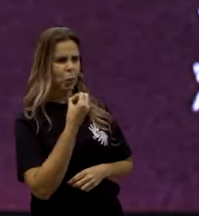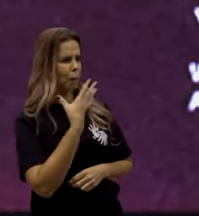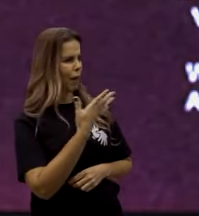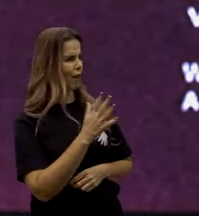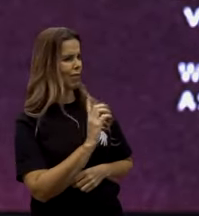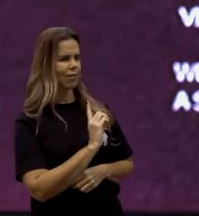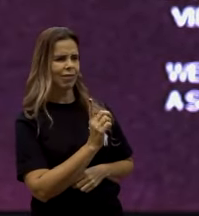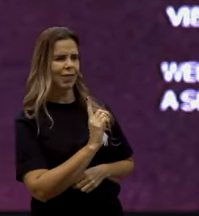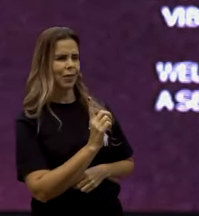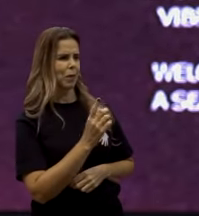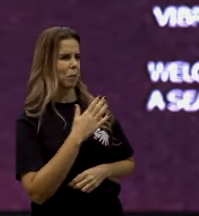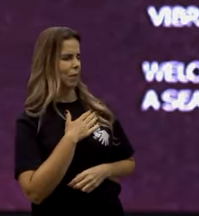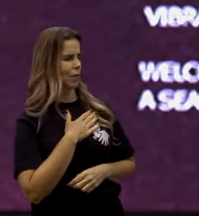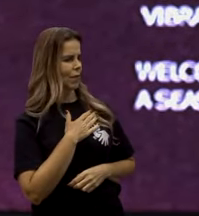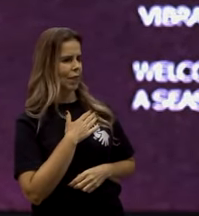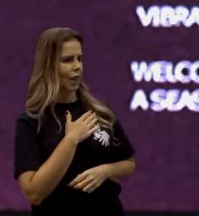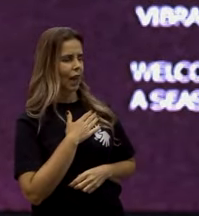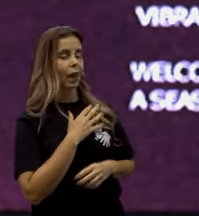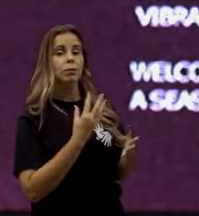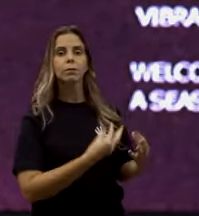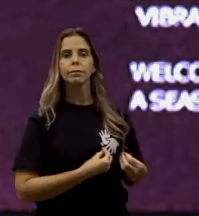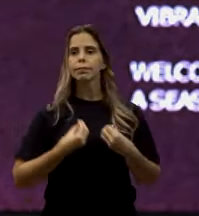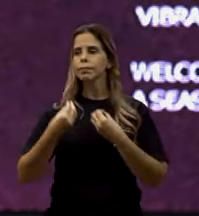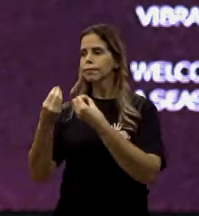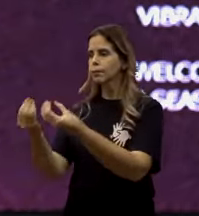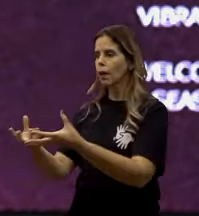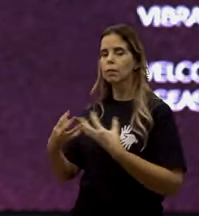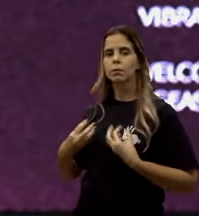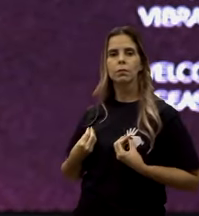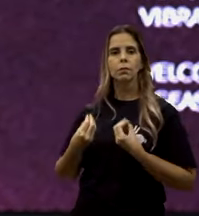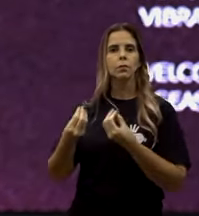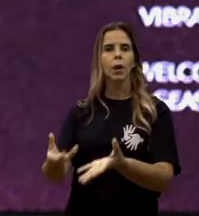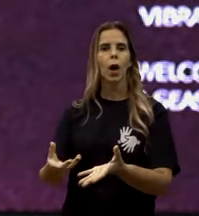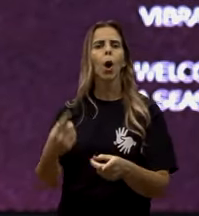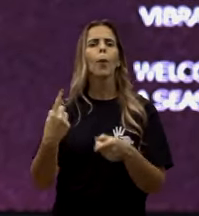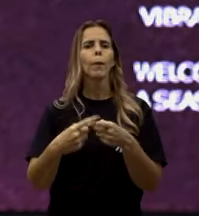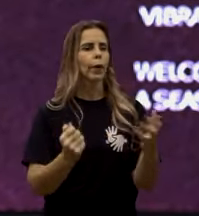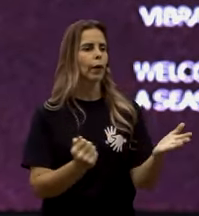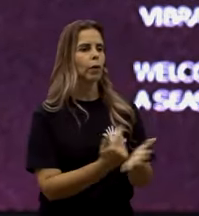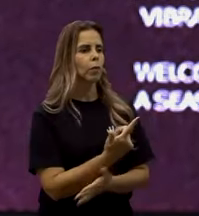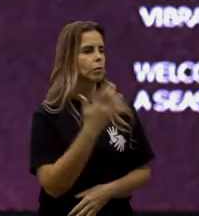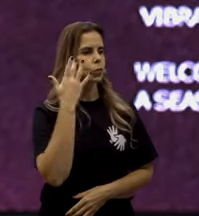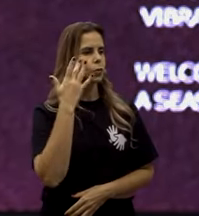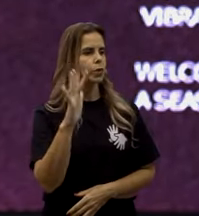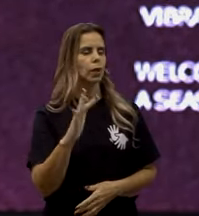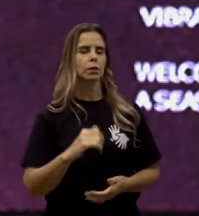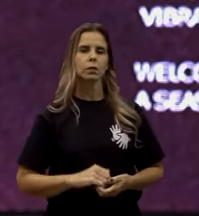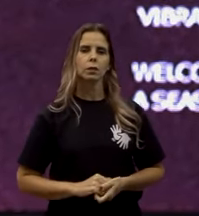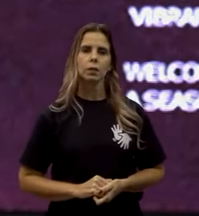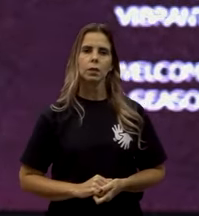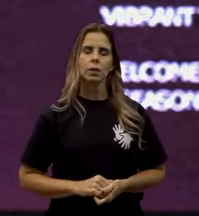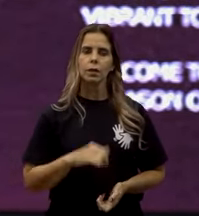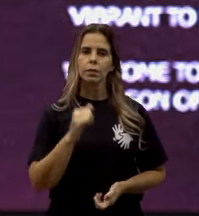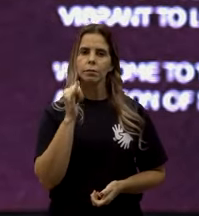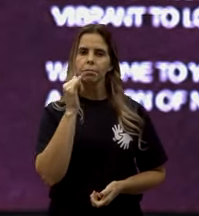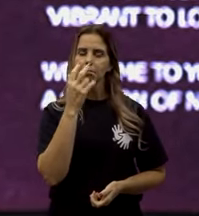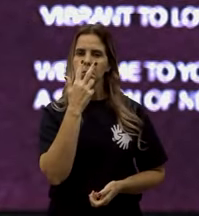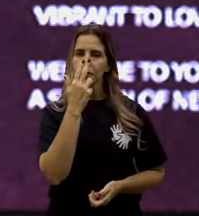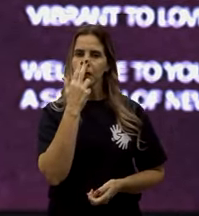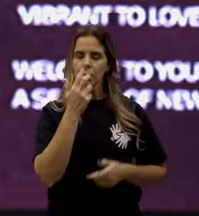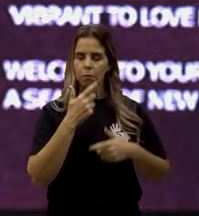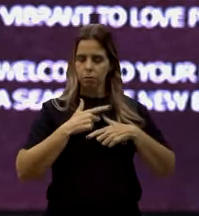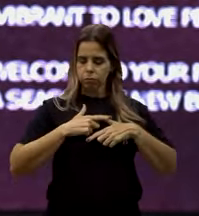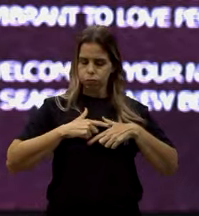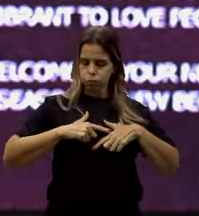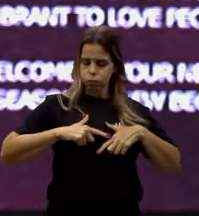não pastor que sofá bonito pode levar Por que que você comprou não sei era um vazio que eu tinha dentro de mim